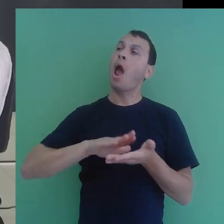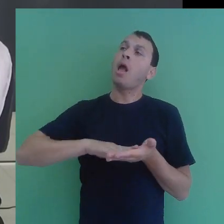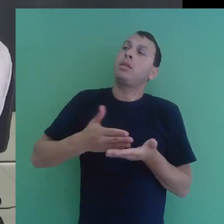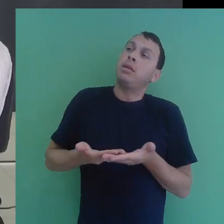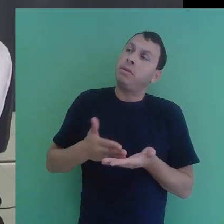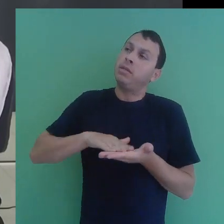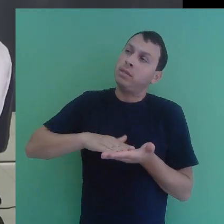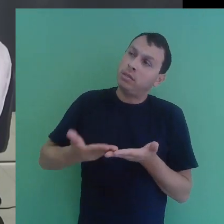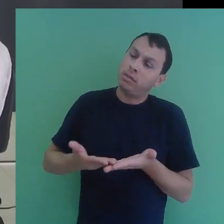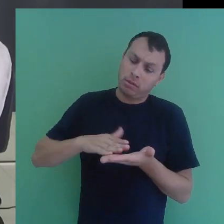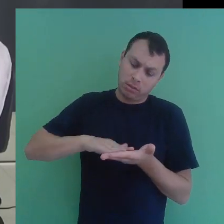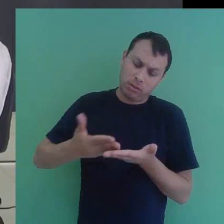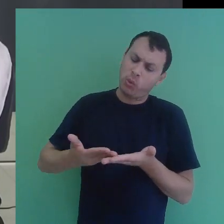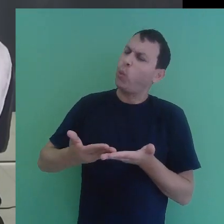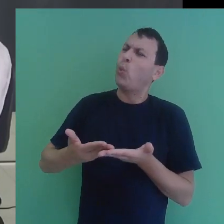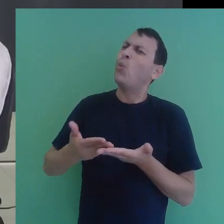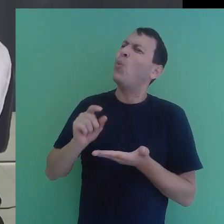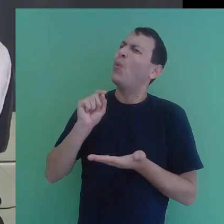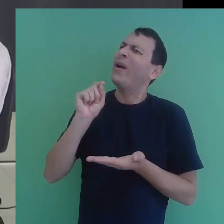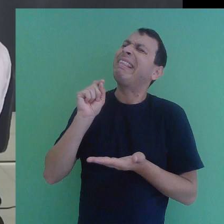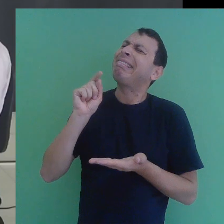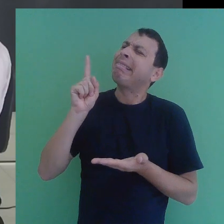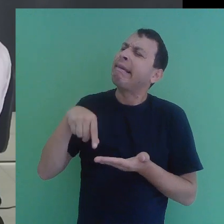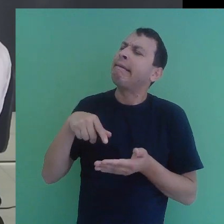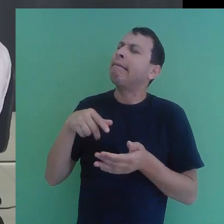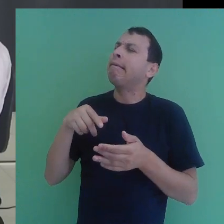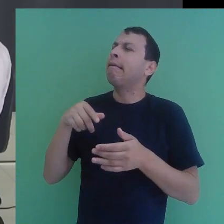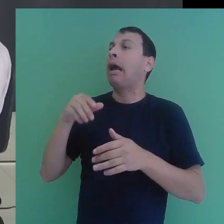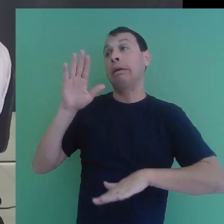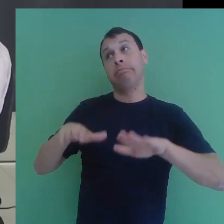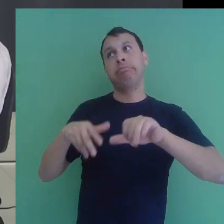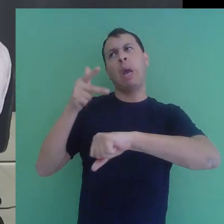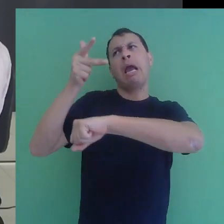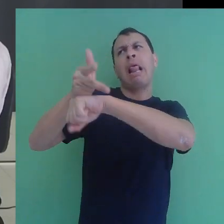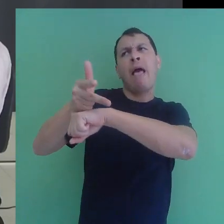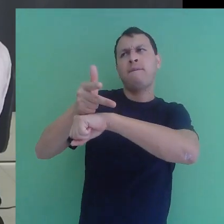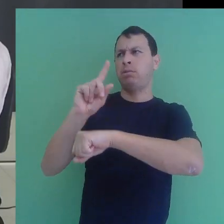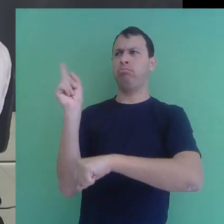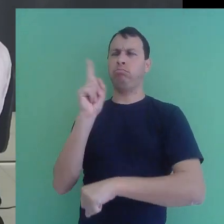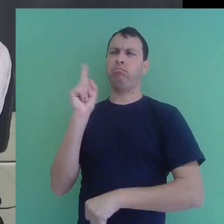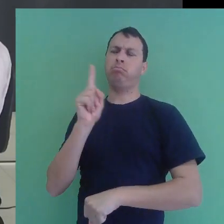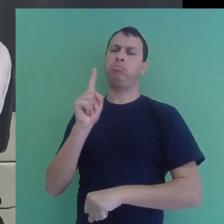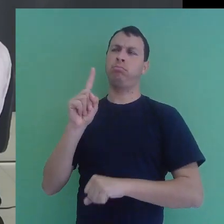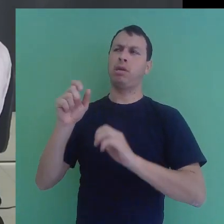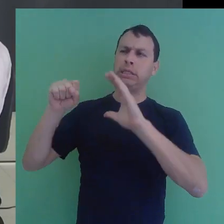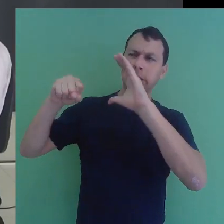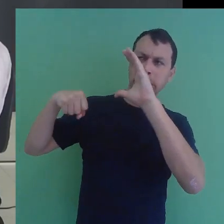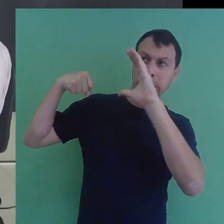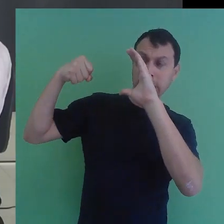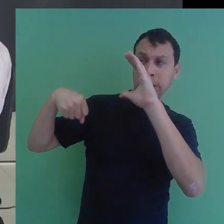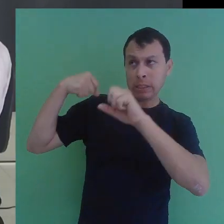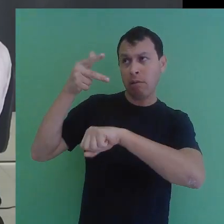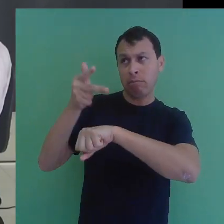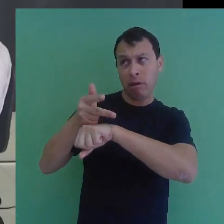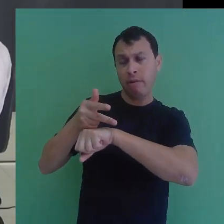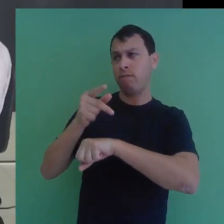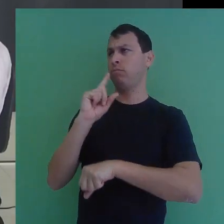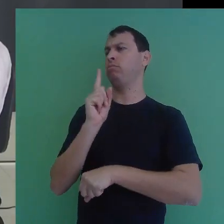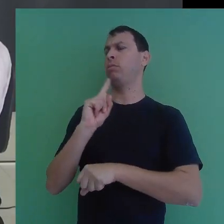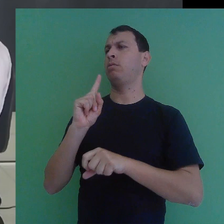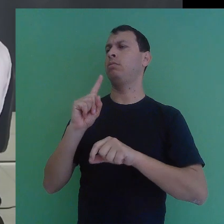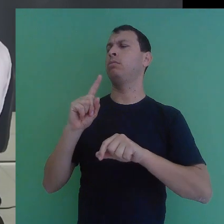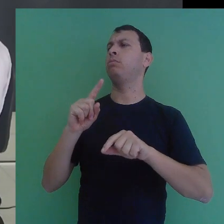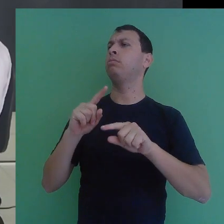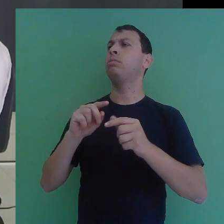que ela não costuma ser gravada, ela pode ser gravada sim, mas ela não costuma ser gravada. E